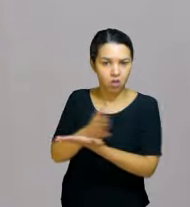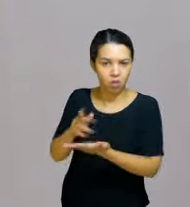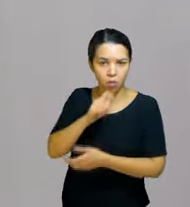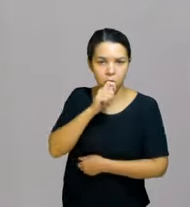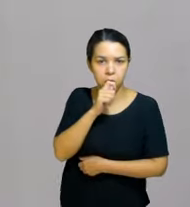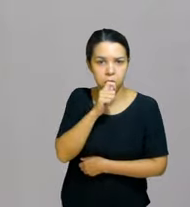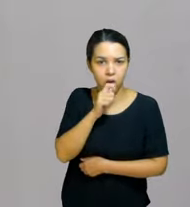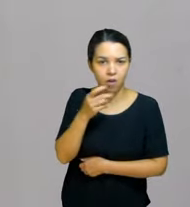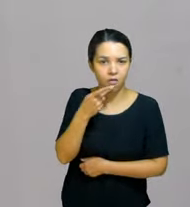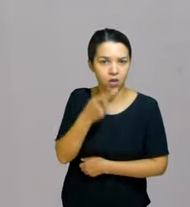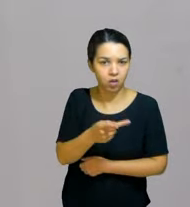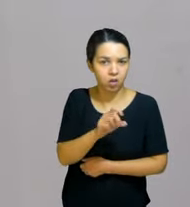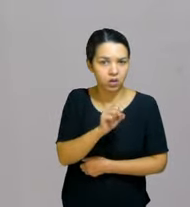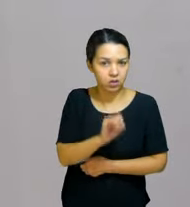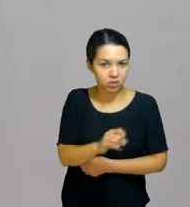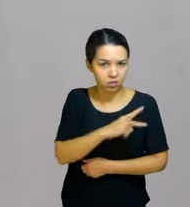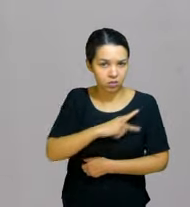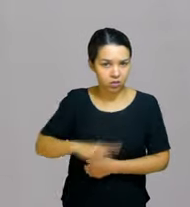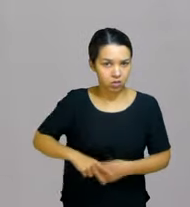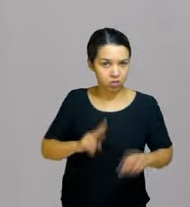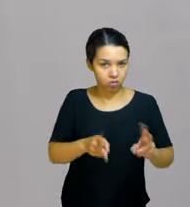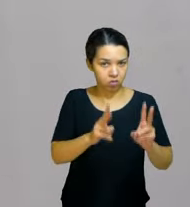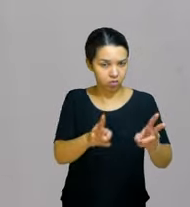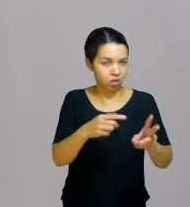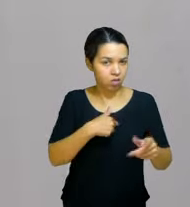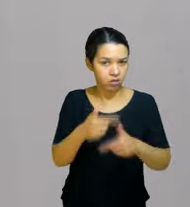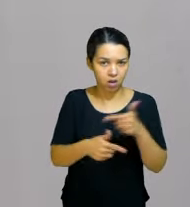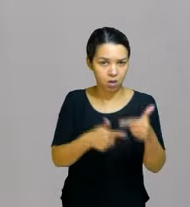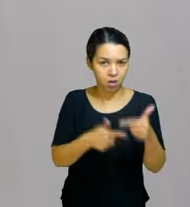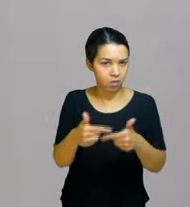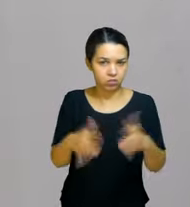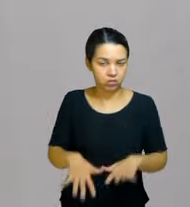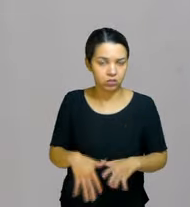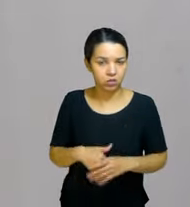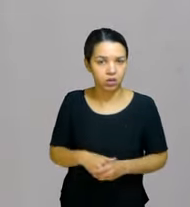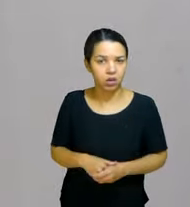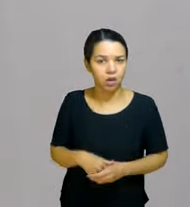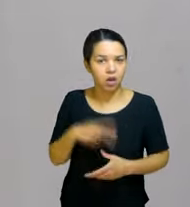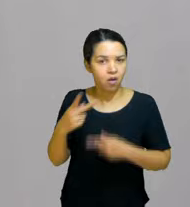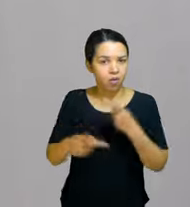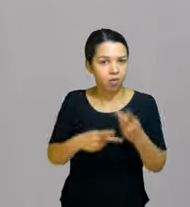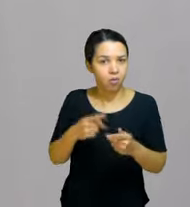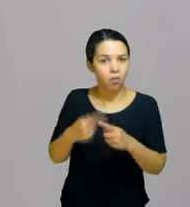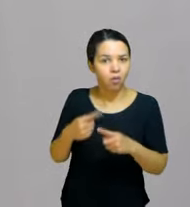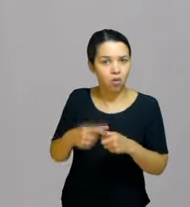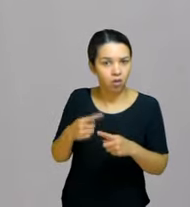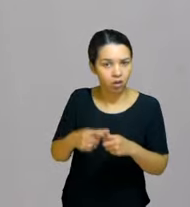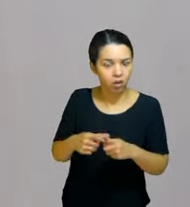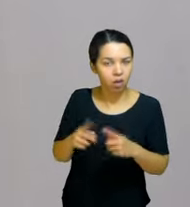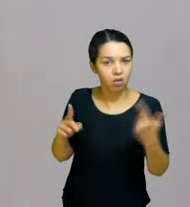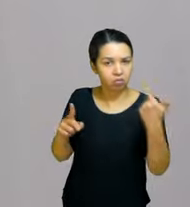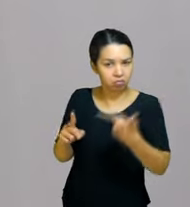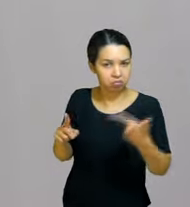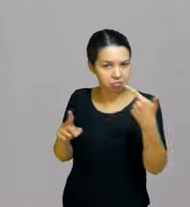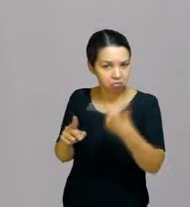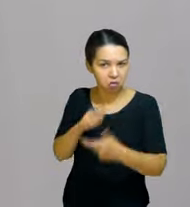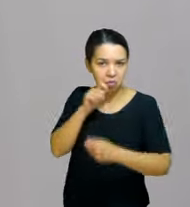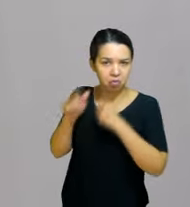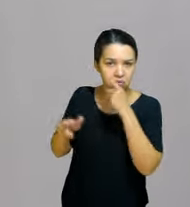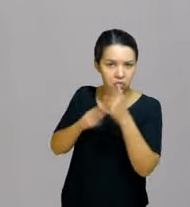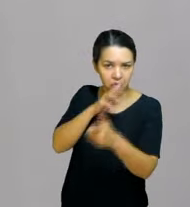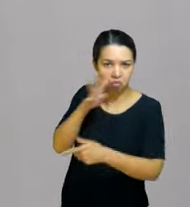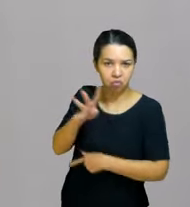presidente continuar, eles continuam trabalhando. Olha só que ponto chegou. De tanto que eles foram ofendidos, agredidos, xingados.